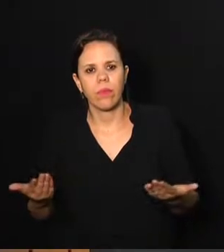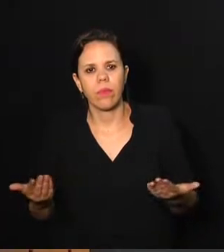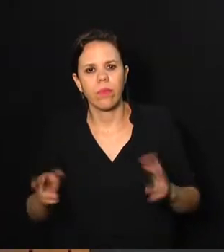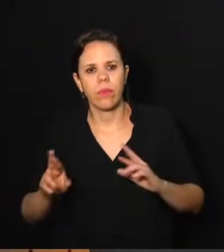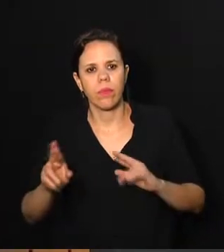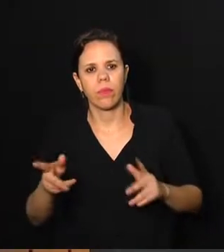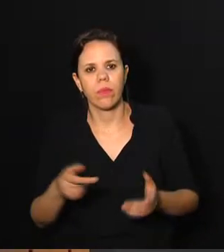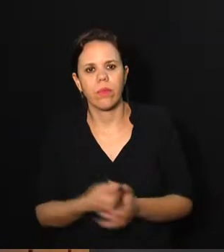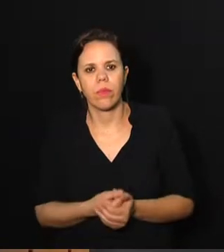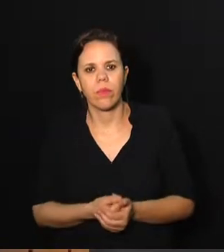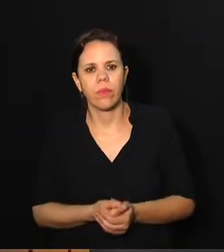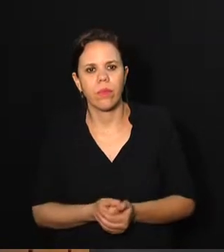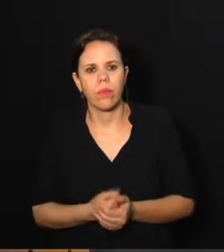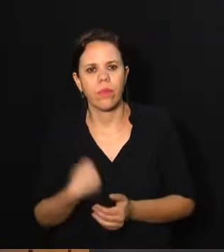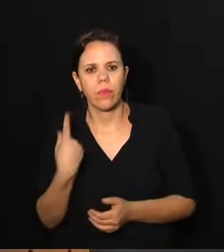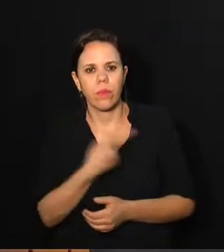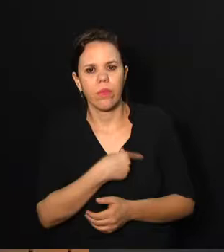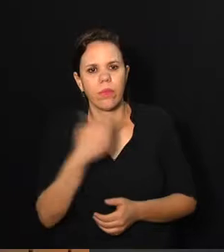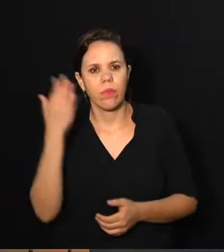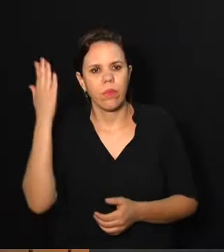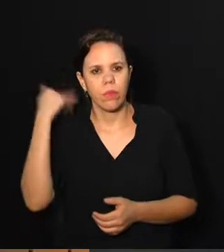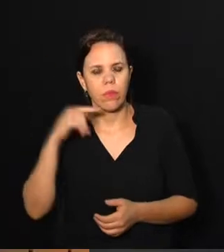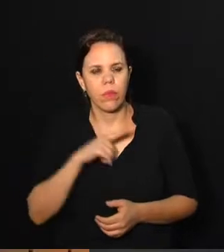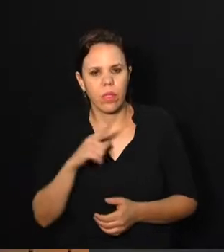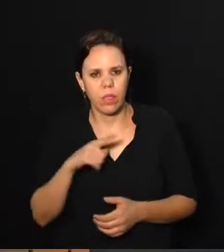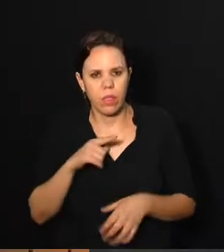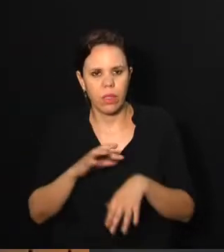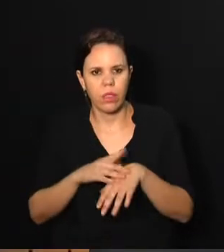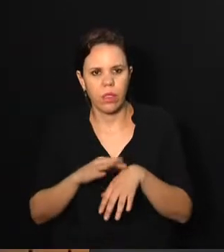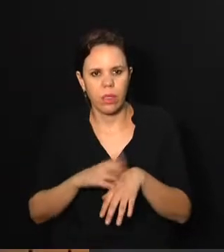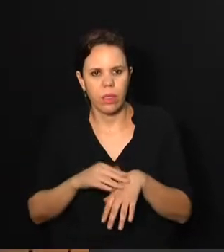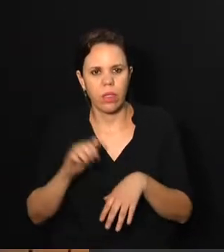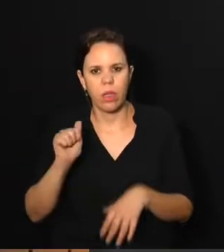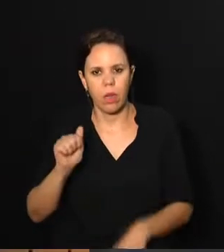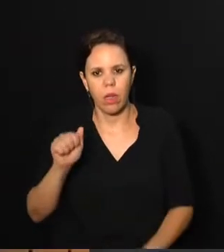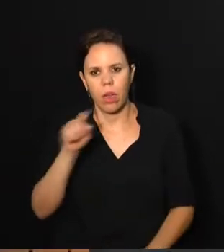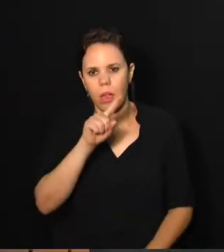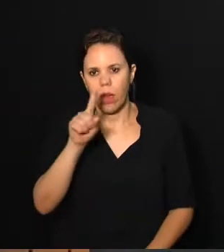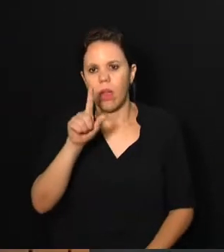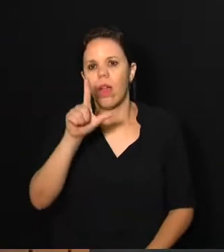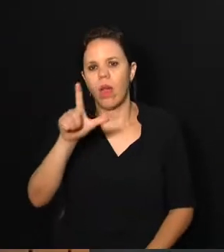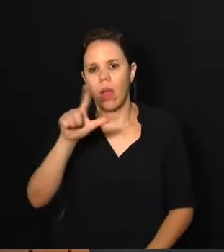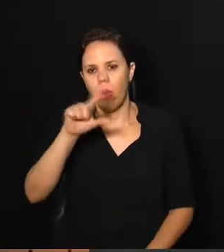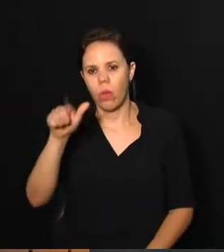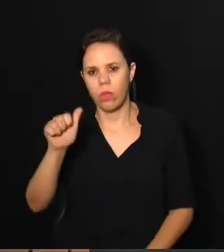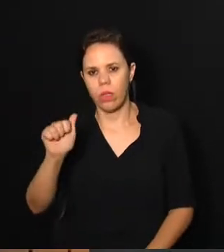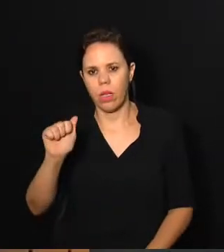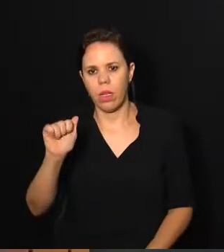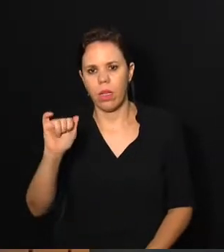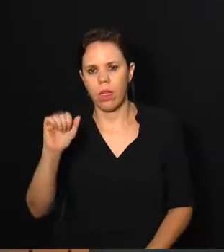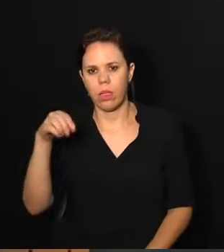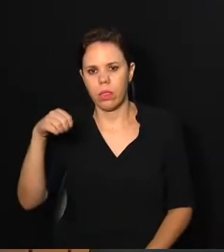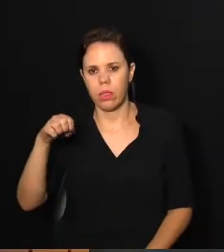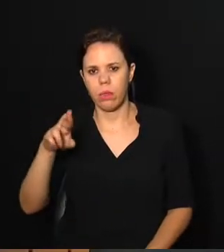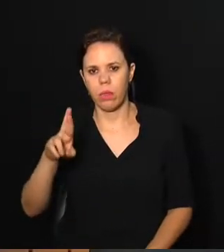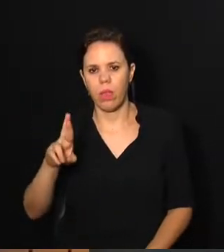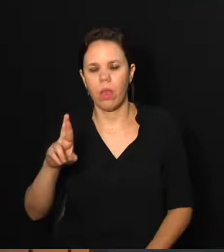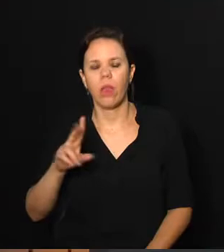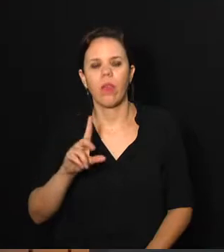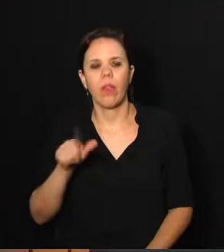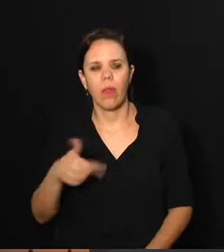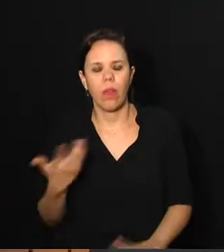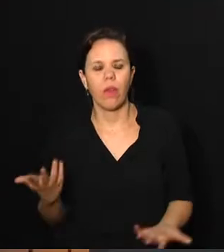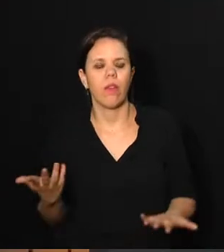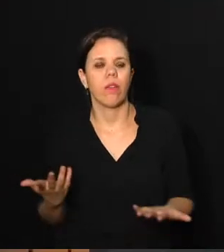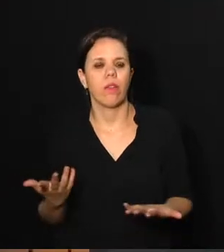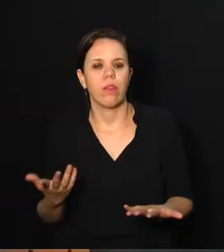diferente. Né? Hoje a gente sabe que existe o Alzheimer, já sabemos os diagnósticos. O que